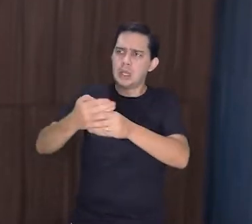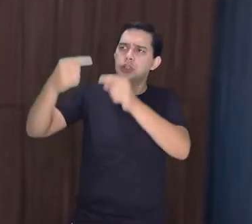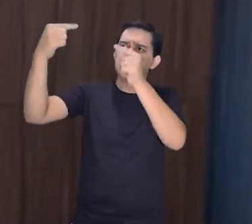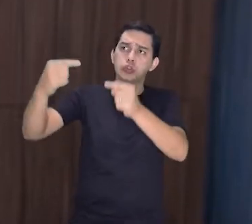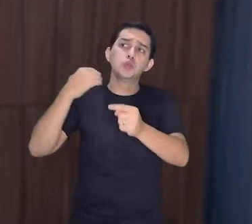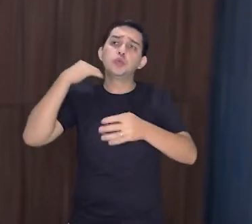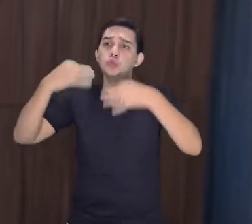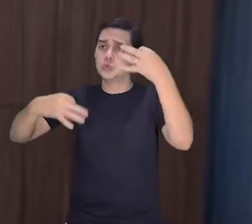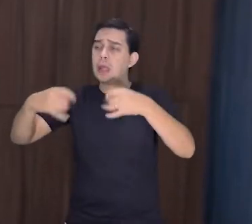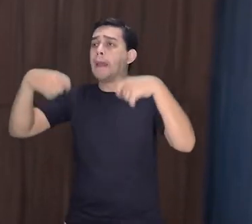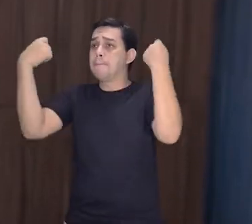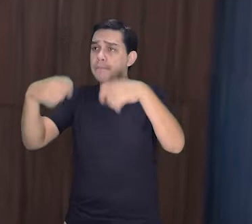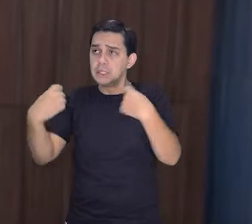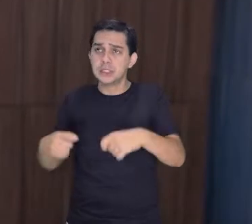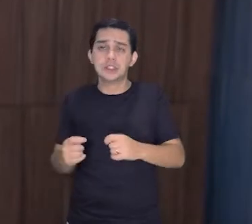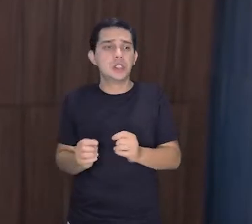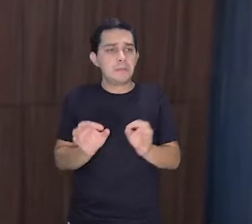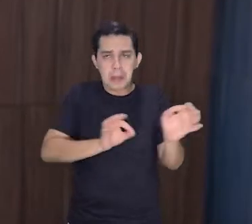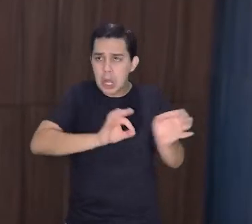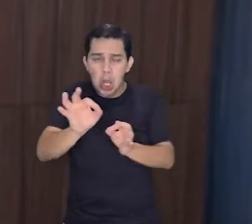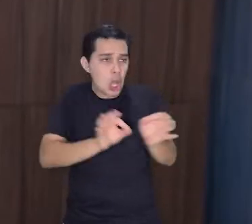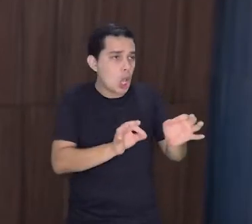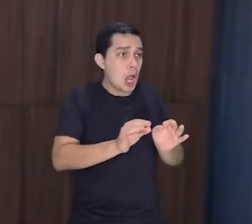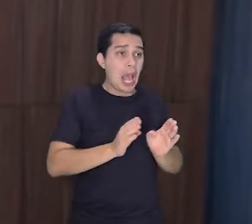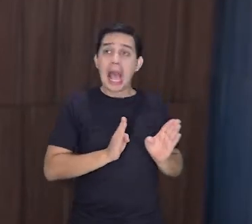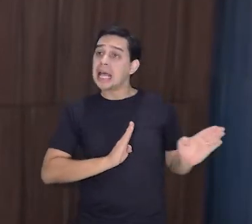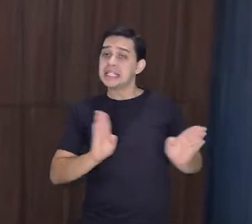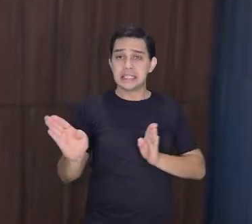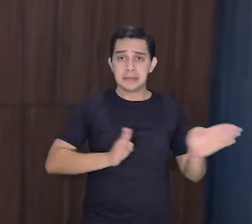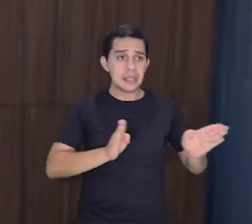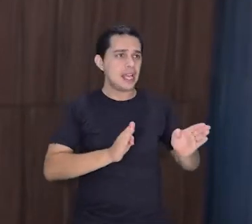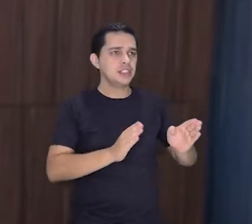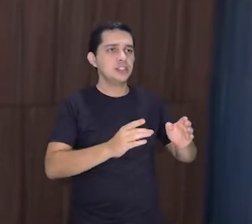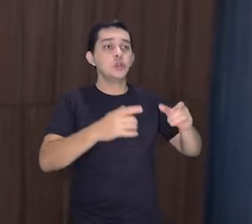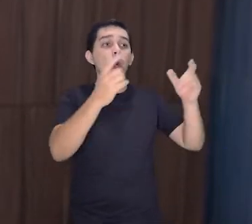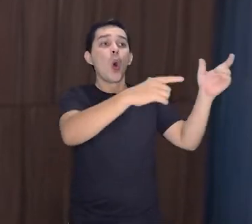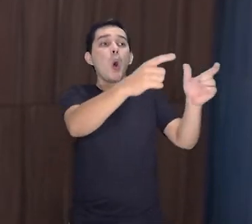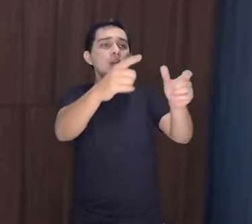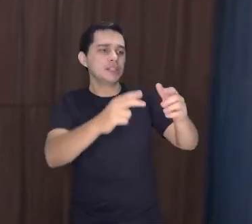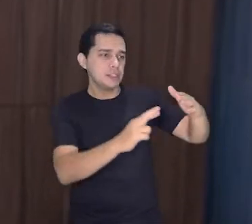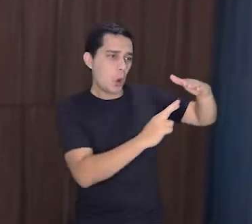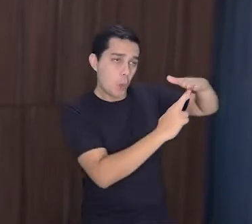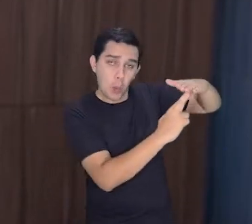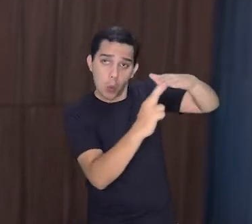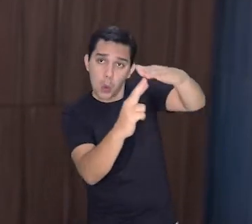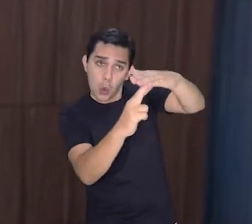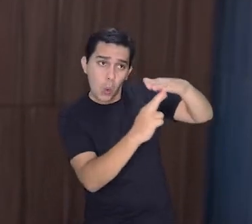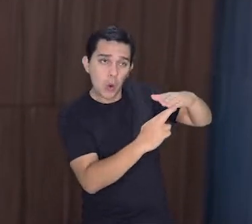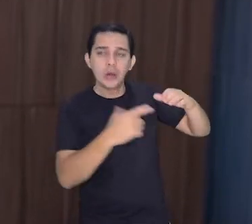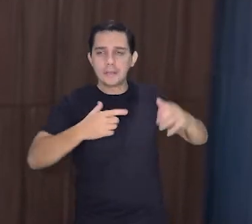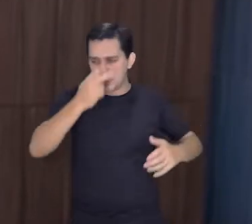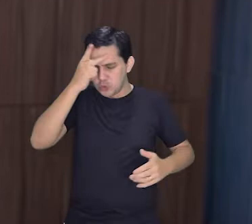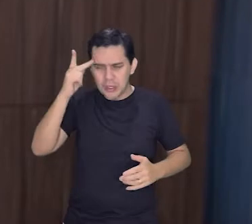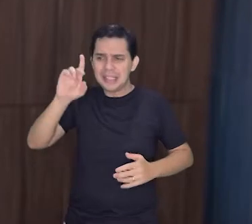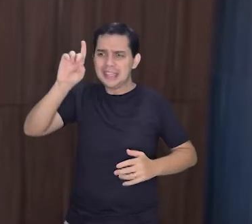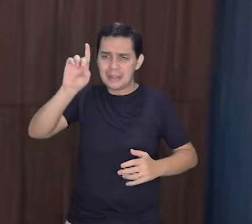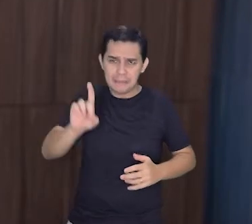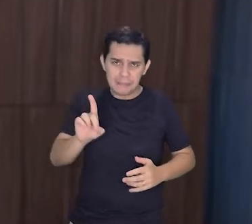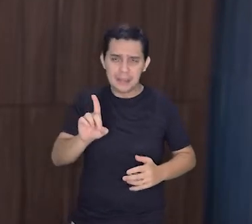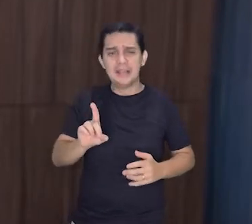sejam regularizadas as condições de acessibilidade para pessoas com deficiência e mobilidade reduzida nos terminais